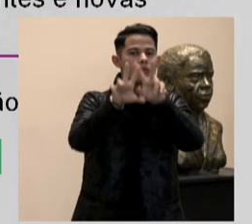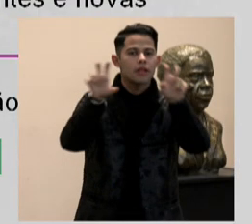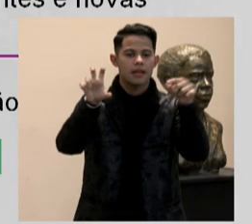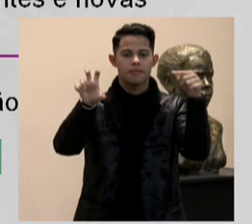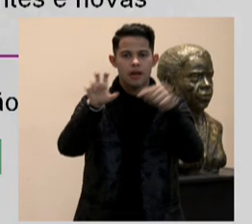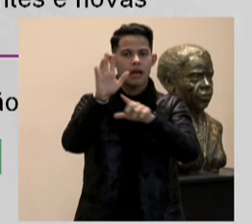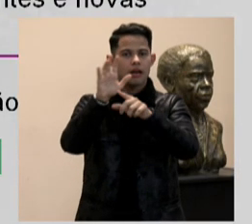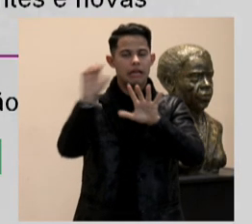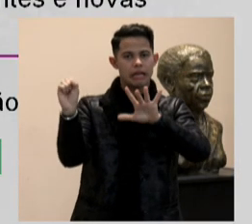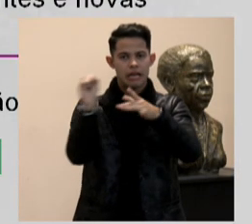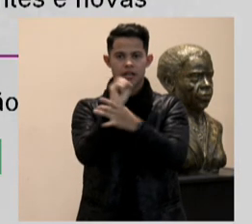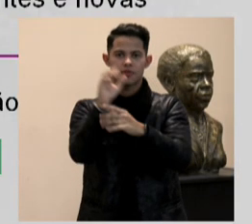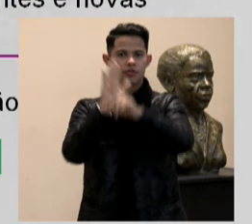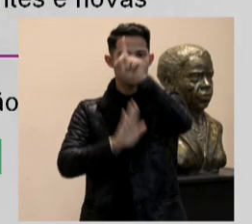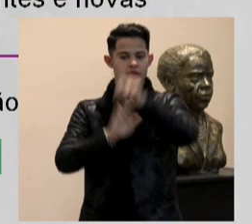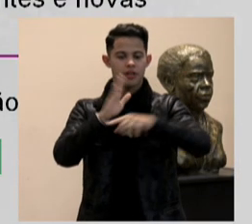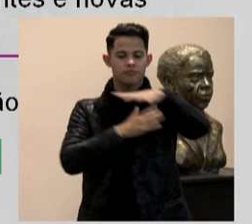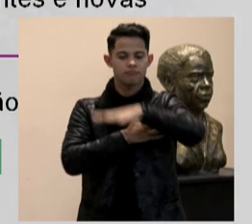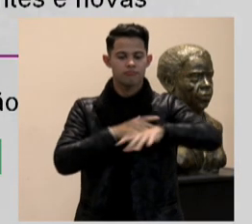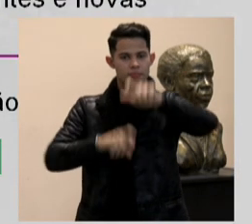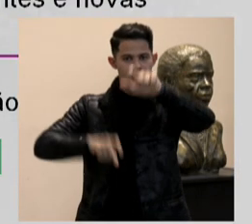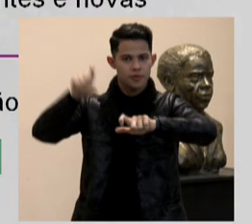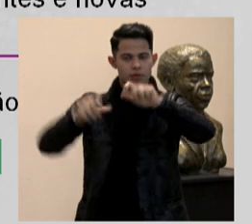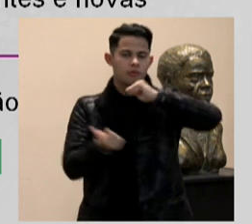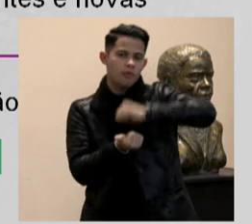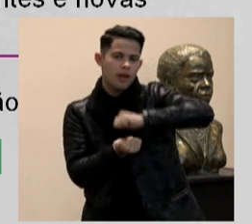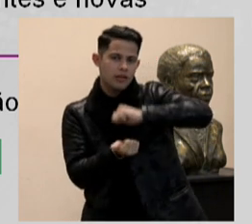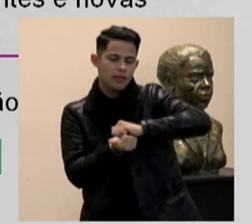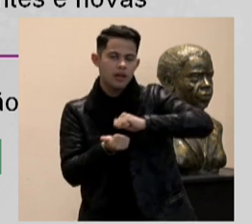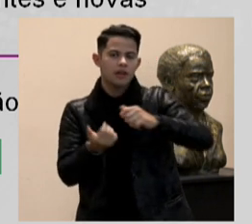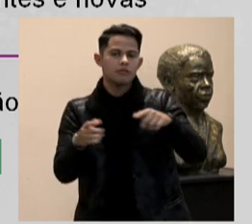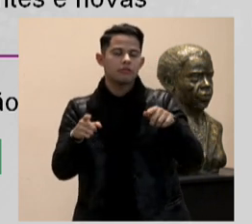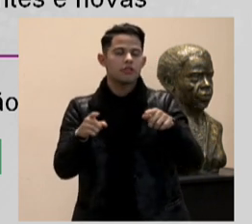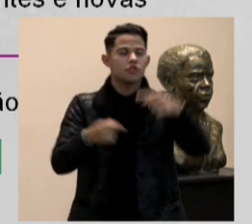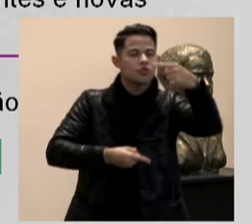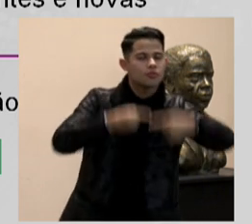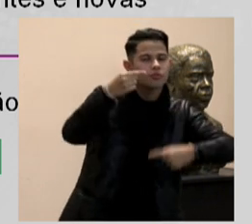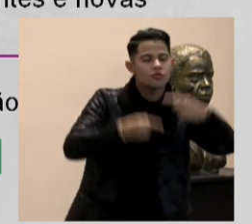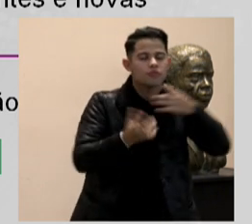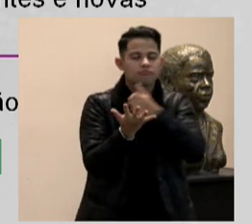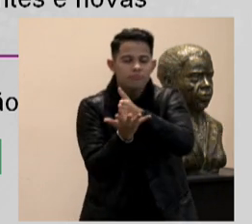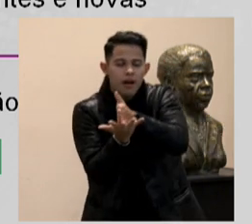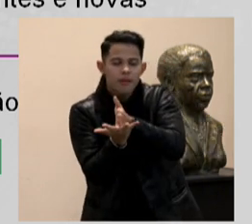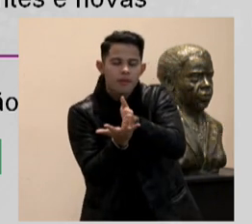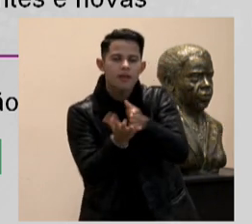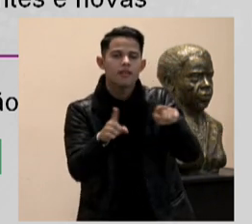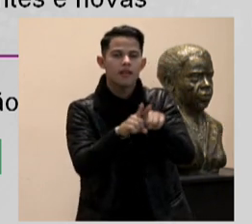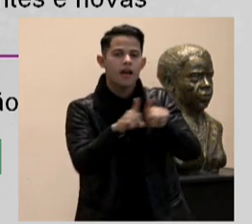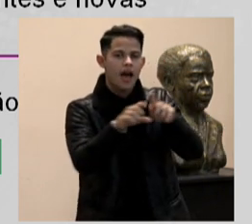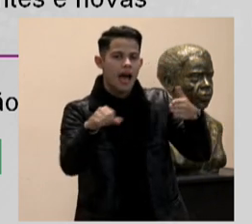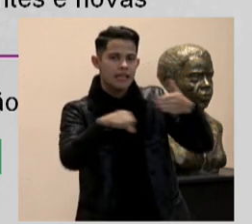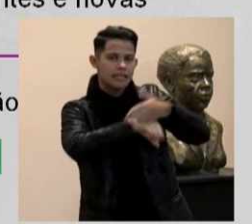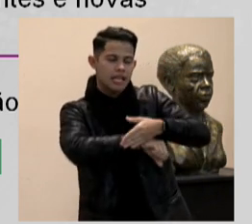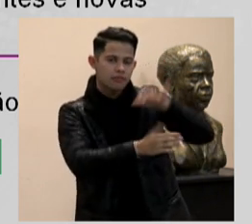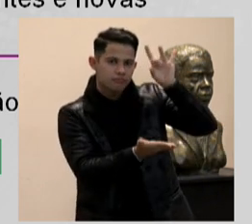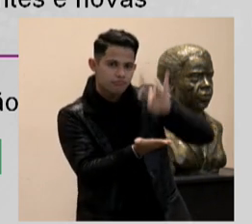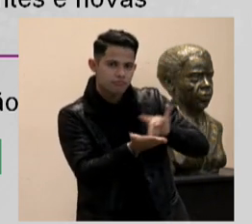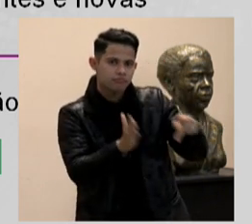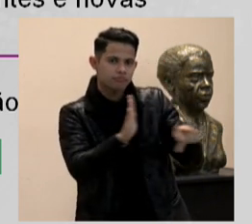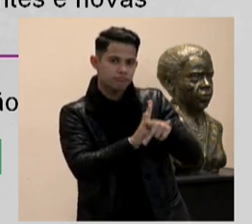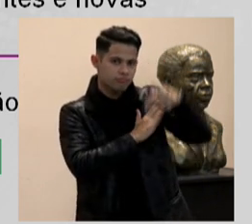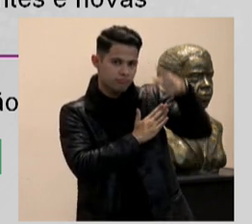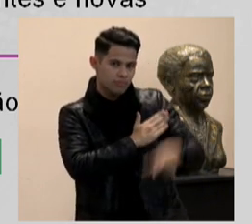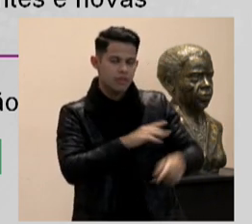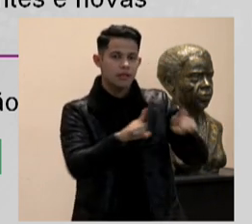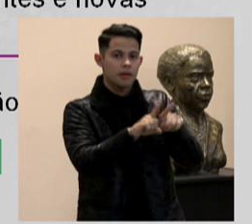pessoas à educação de qualidade, que discute a questão das modalidades, das etapas, acesso, permanência e conclusão, que foi coordenado na